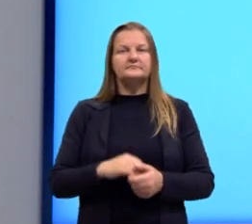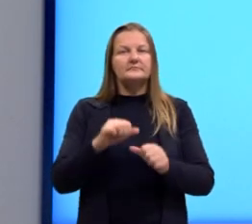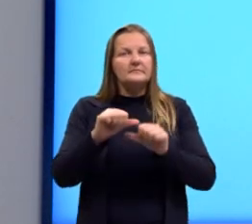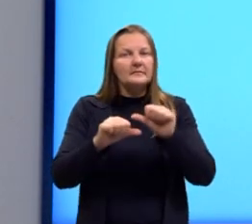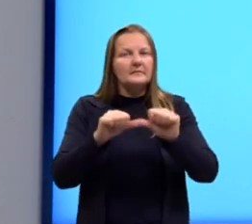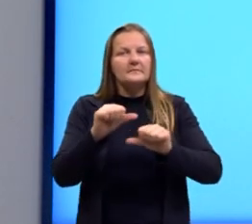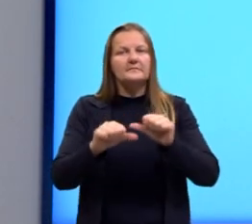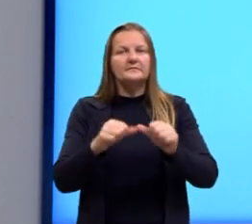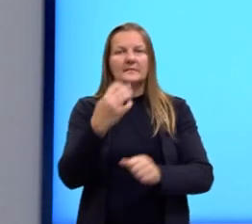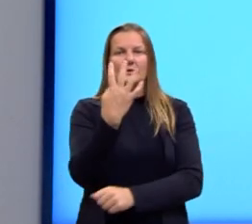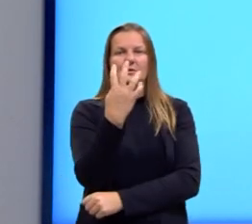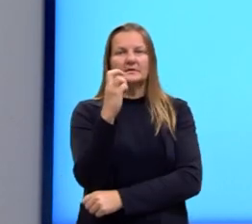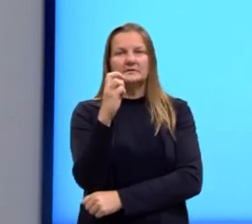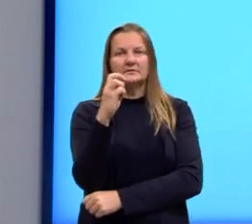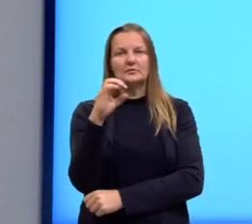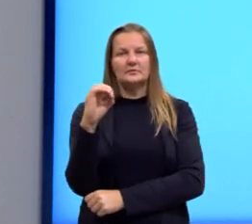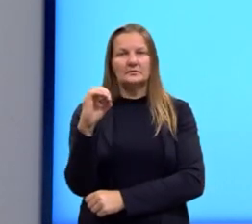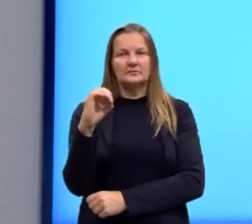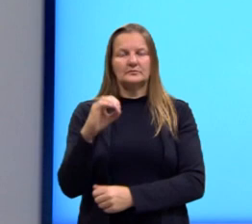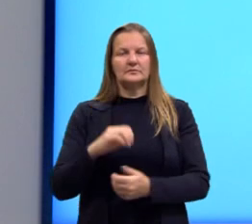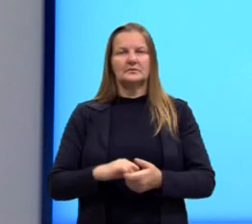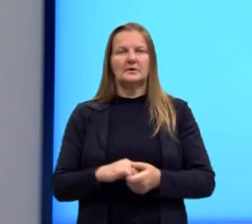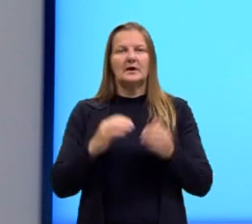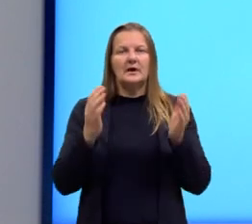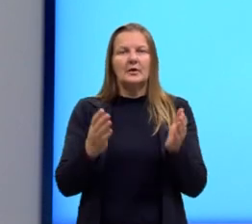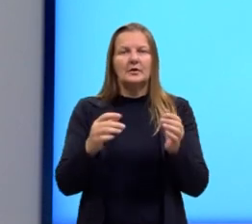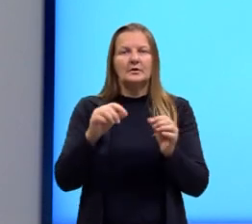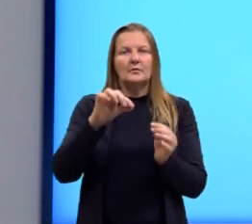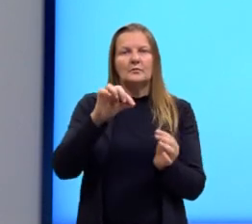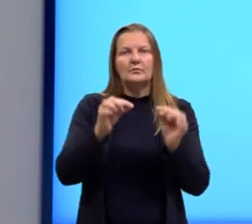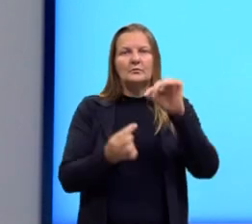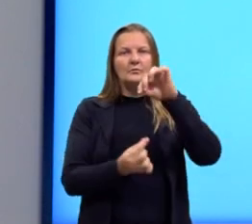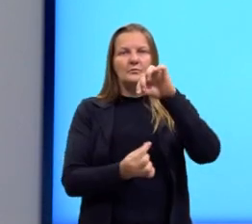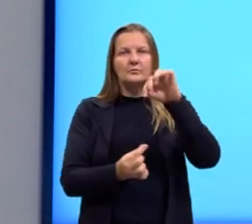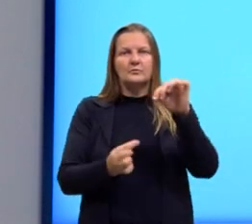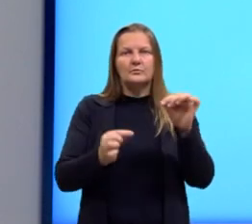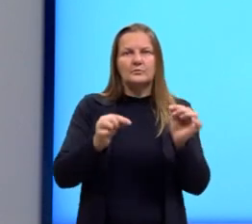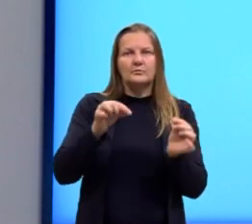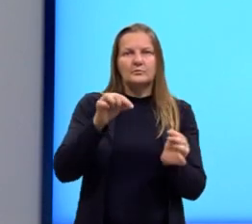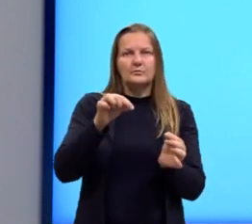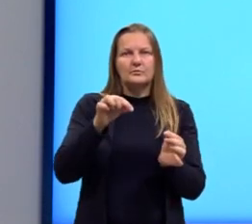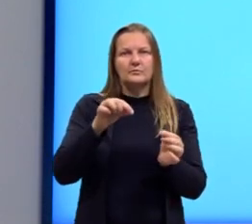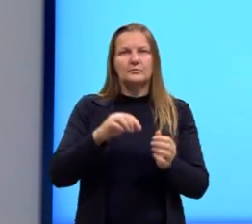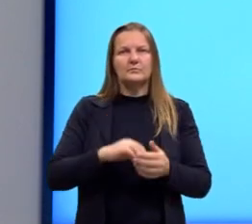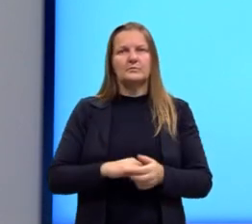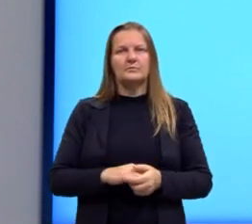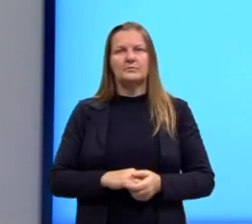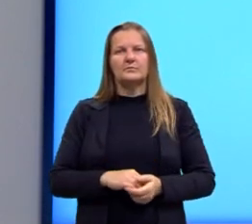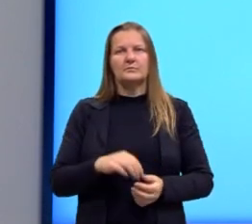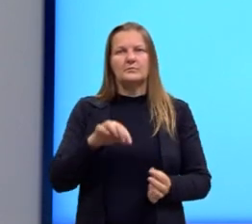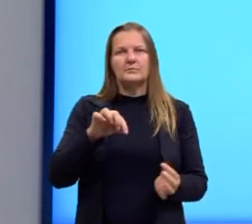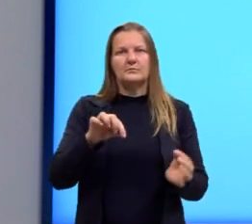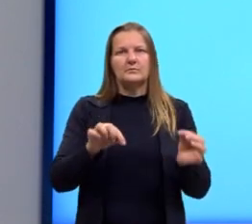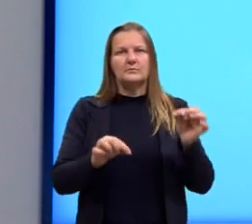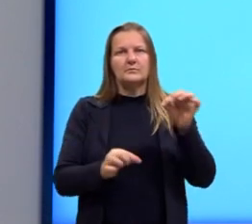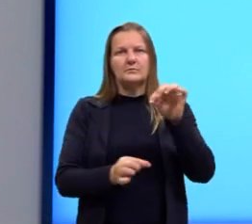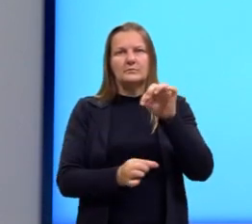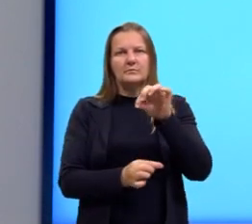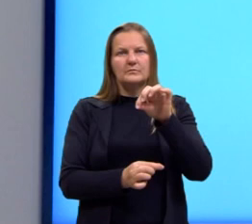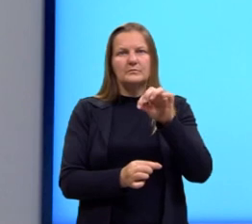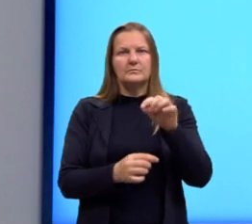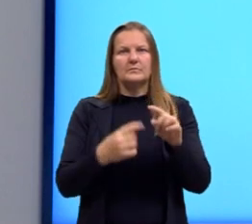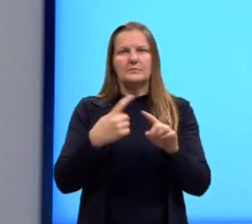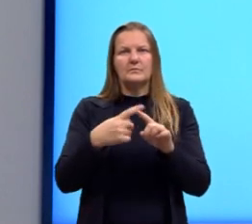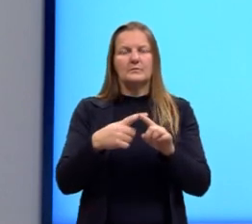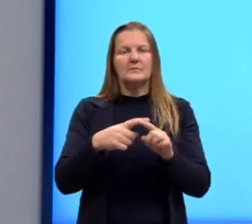feita de 45 graus agora em sentido anti-horário então estávamos em 255